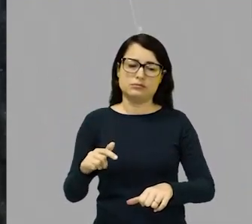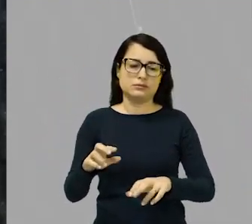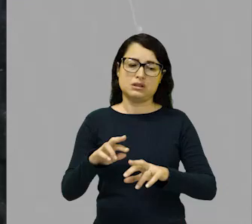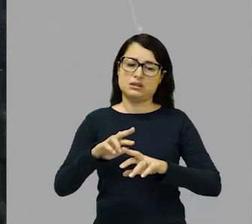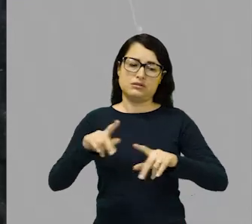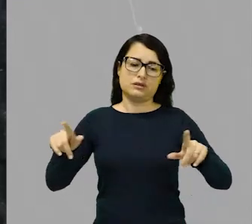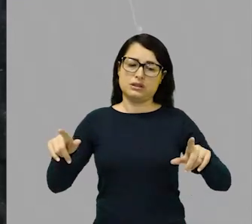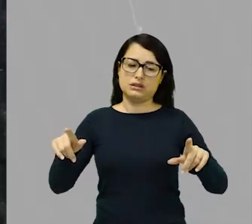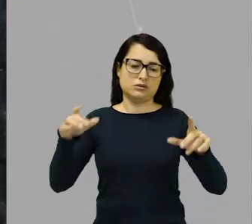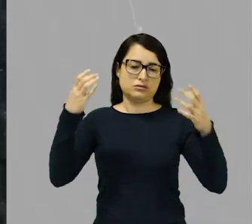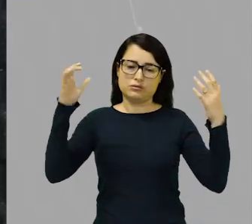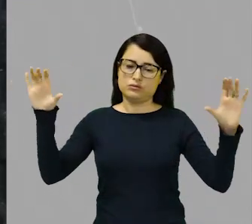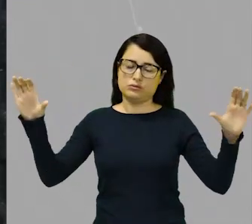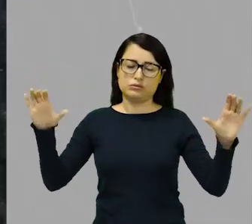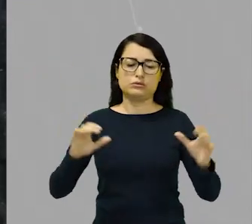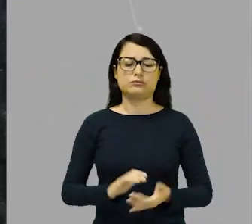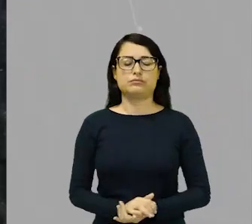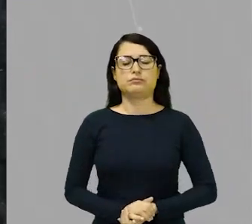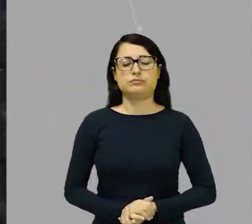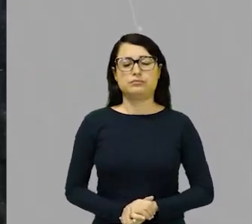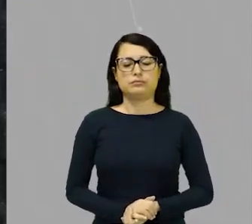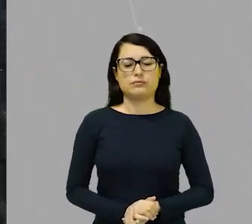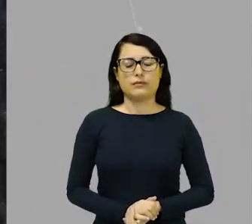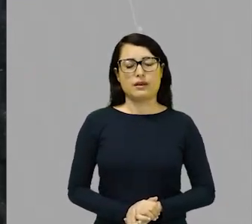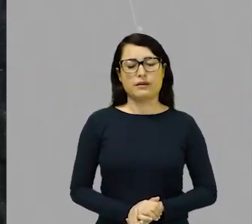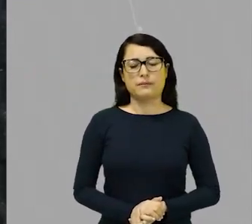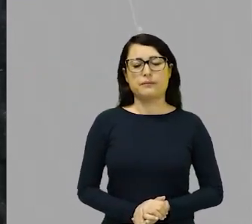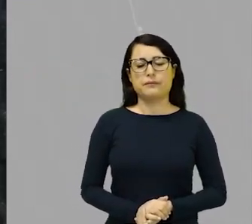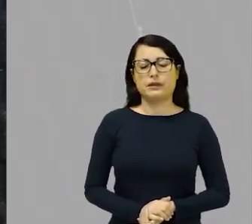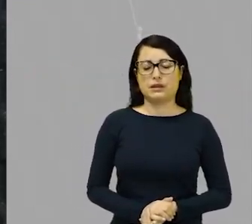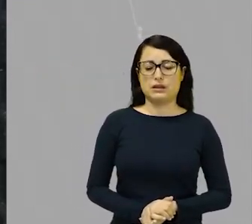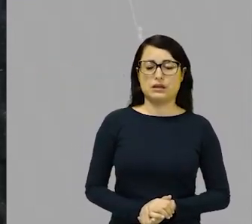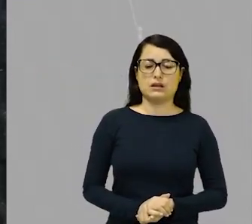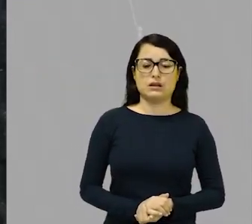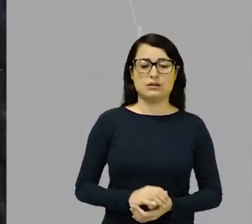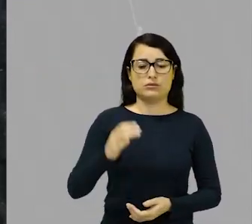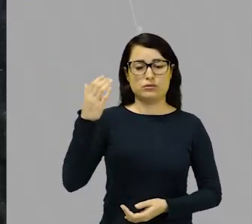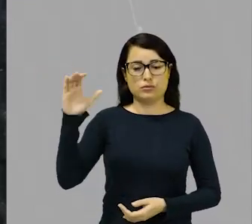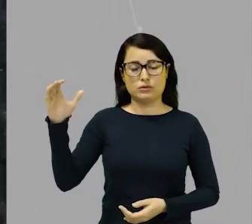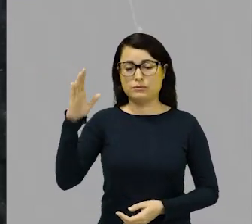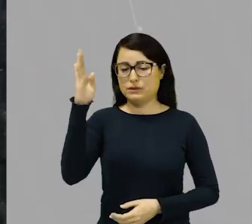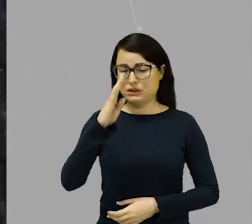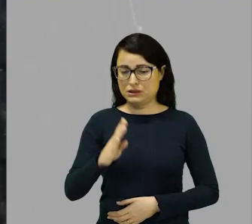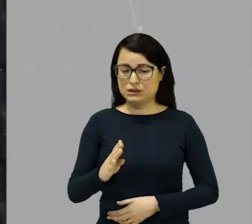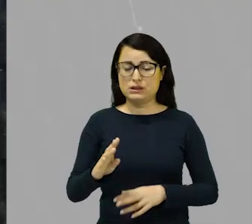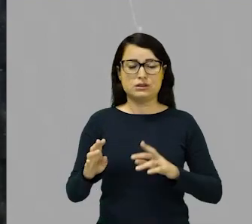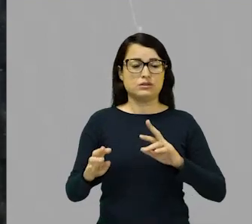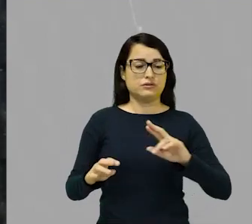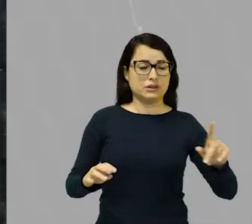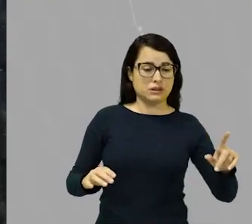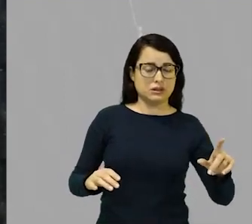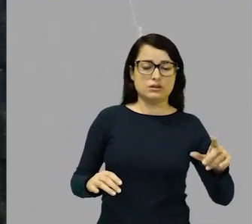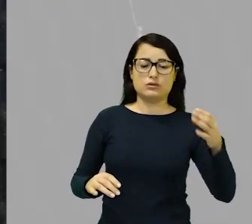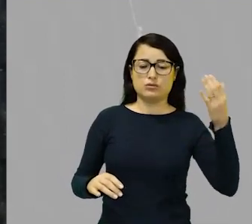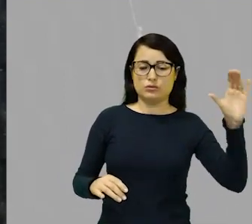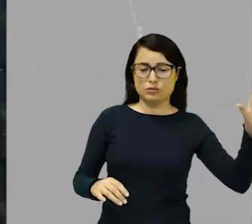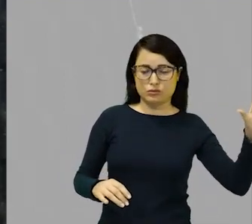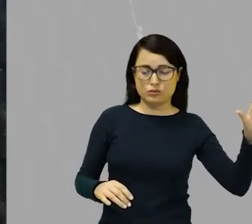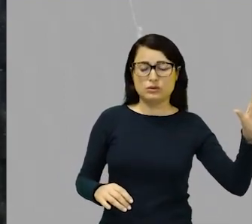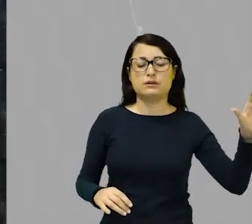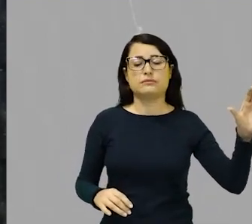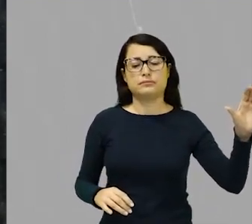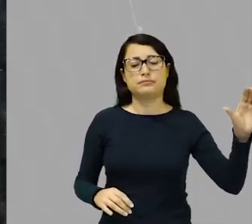são culturas diferentes. Obviamente a nossa cultura brasileira é diferente da cultura japonesa, que é diferente da cultura